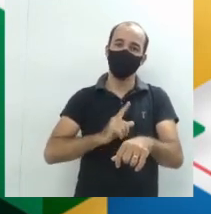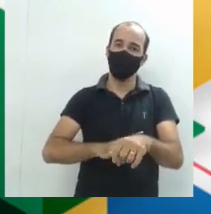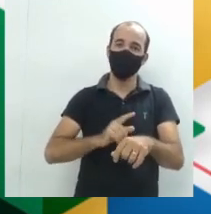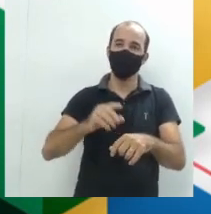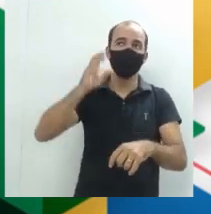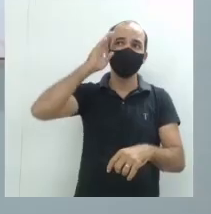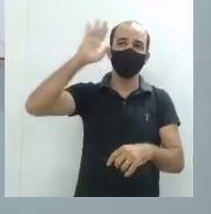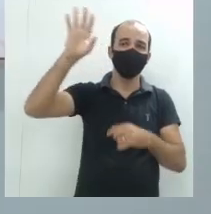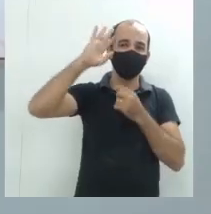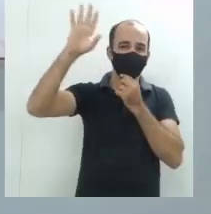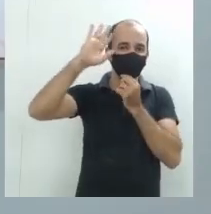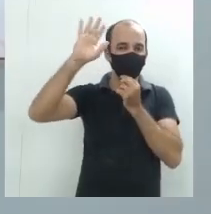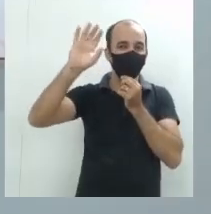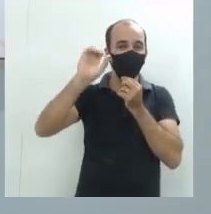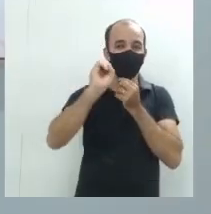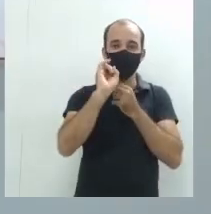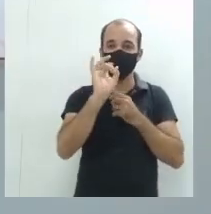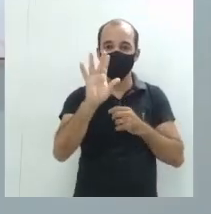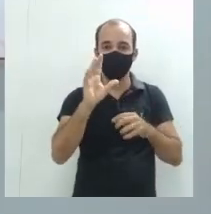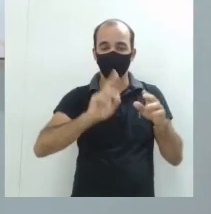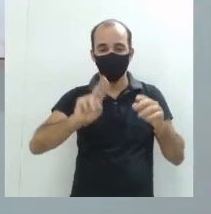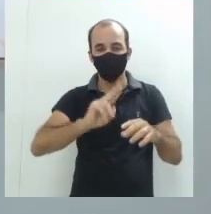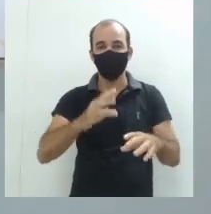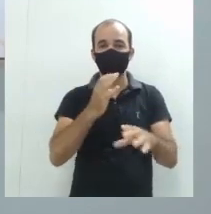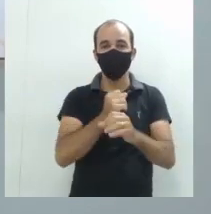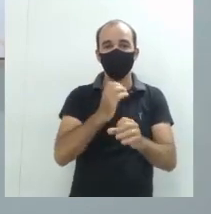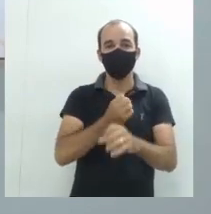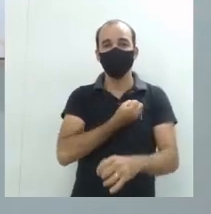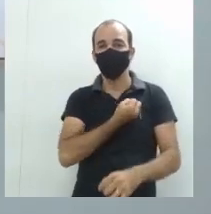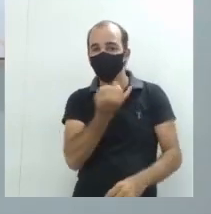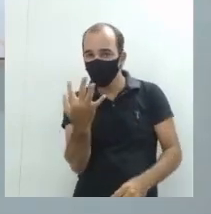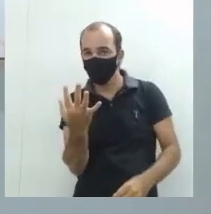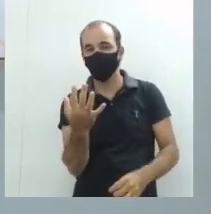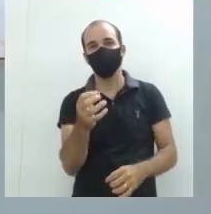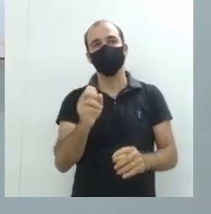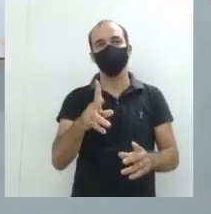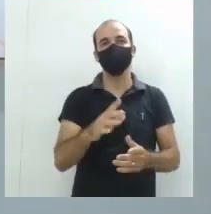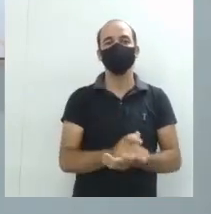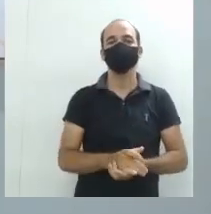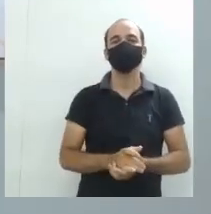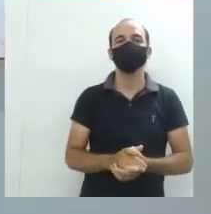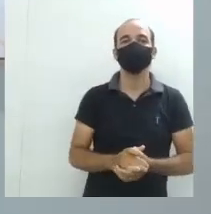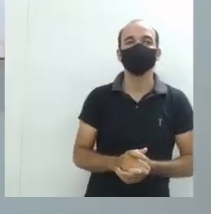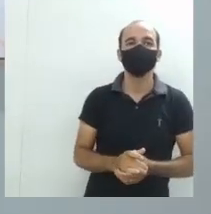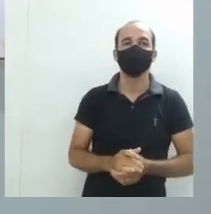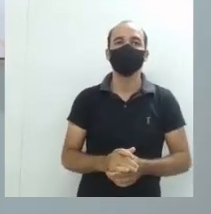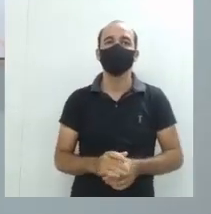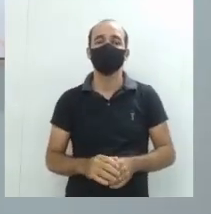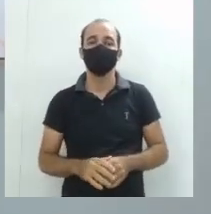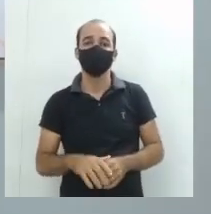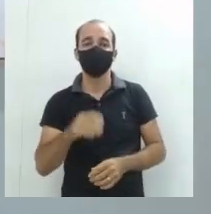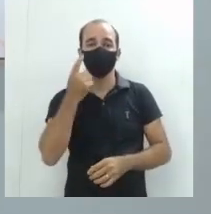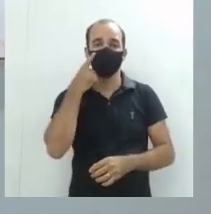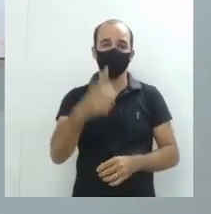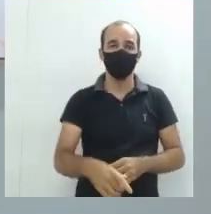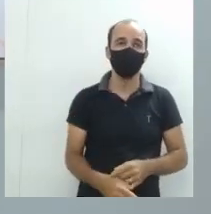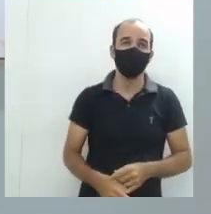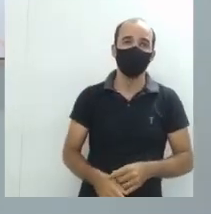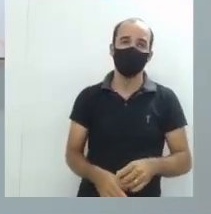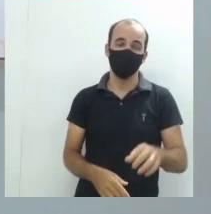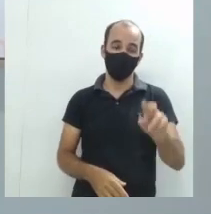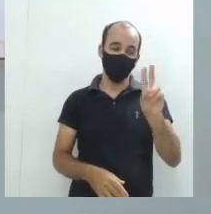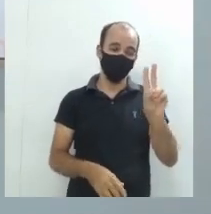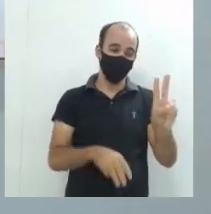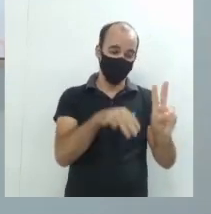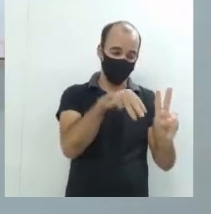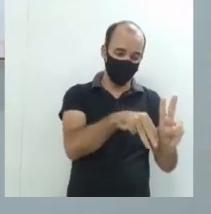bota na tela aqui, Aninha, o olho de Nogueira. Ó, preste atenção, meu povo. Grandeza escalar e